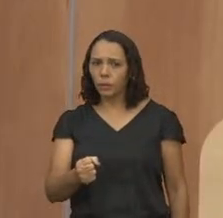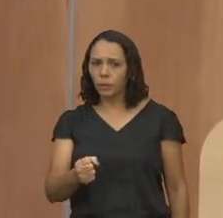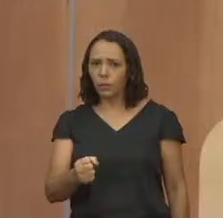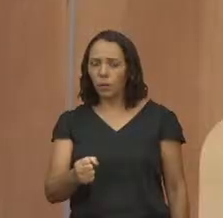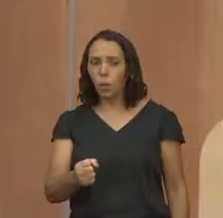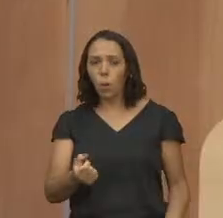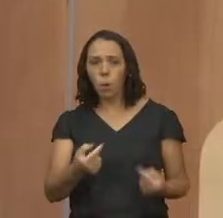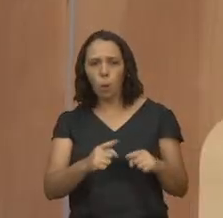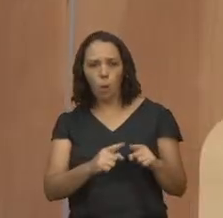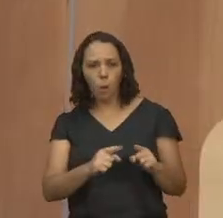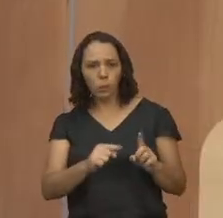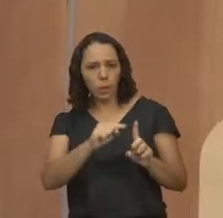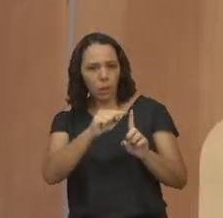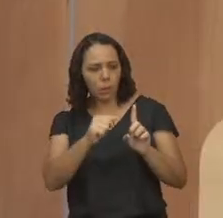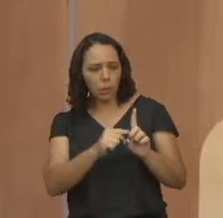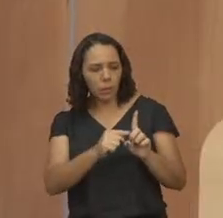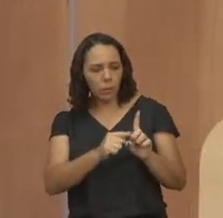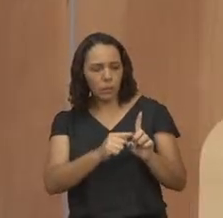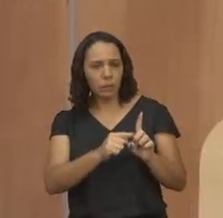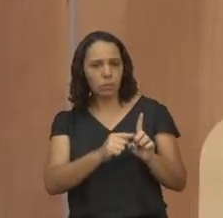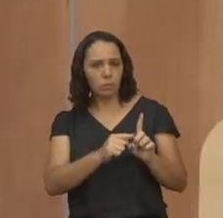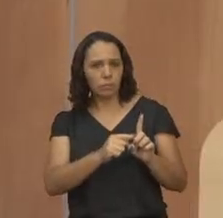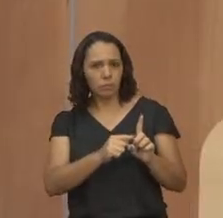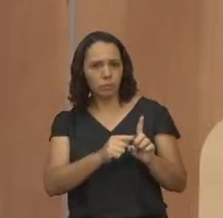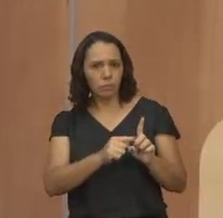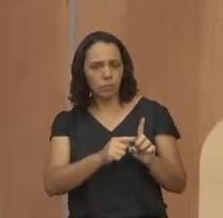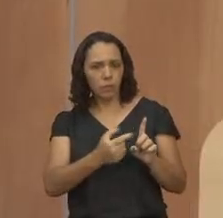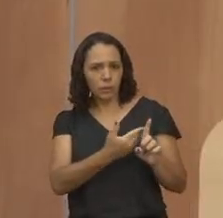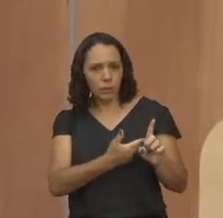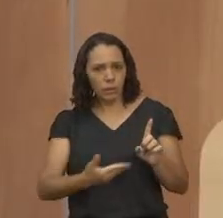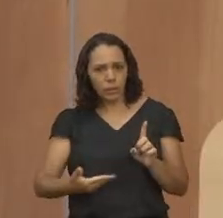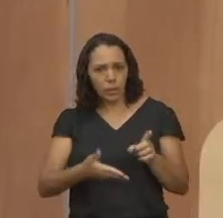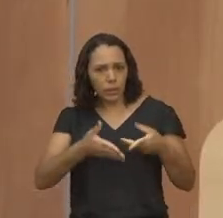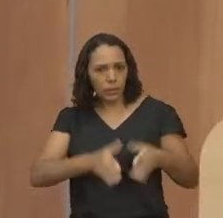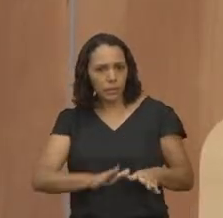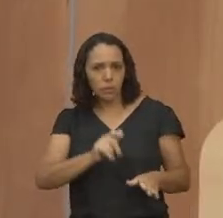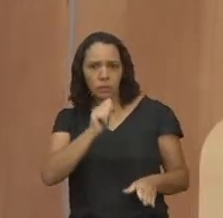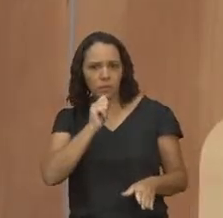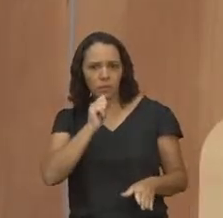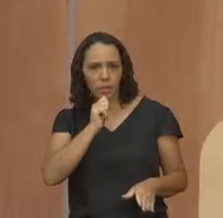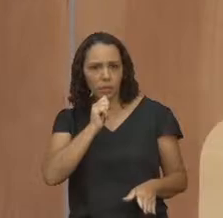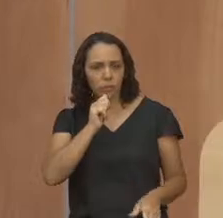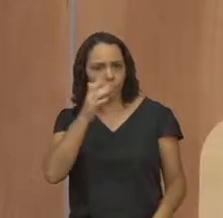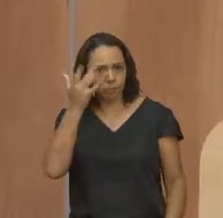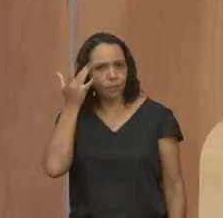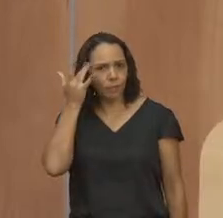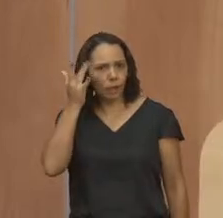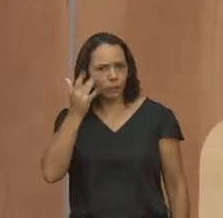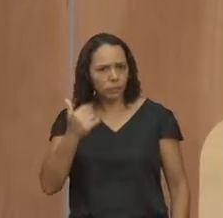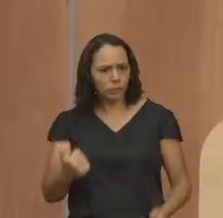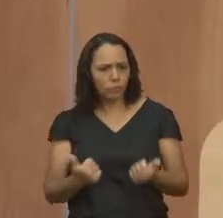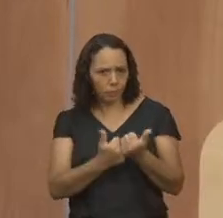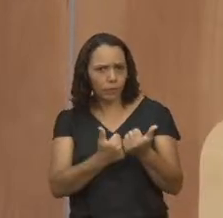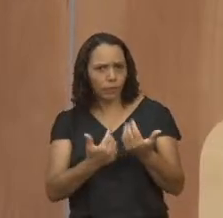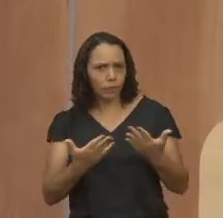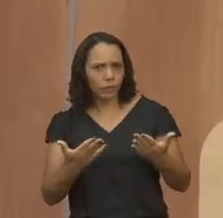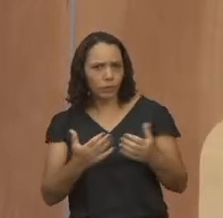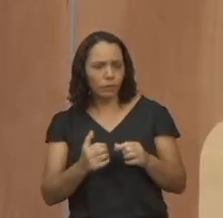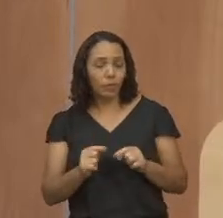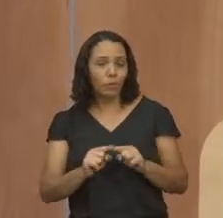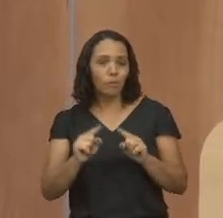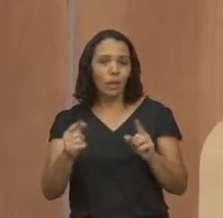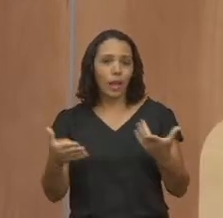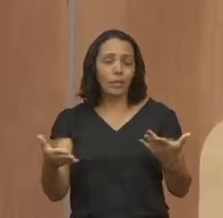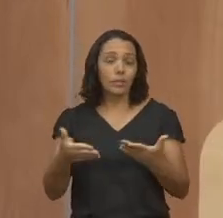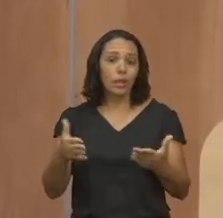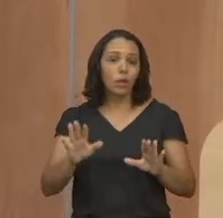fácil. Mas hoje nós não estamos falando desse aborto. Nós estamos falando de um aborto